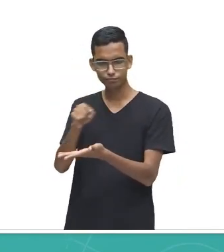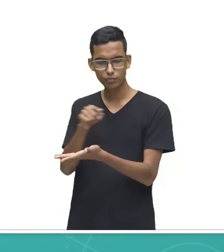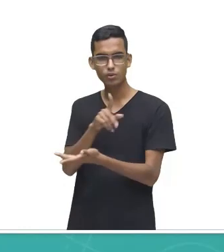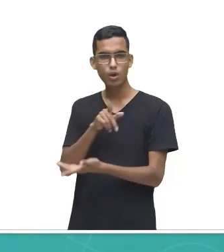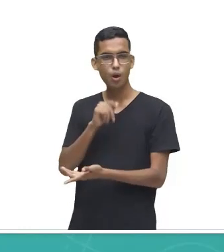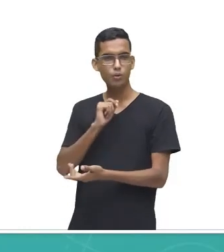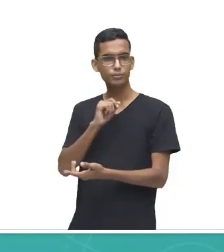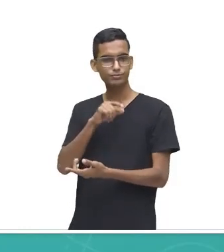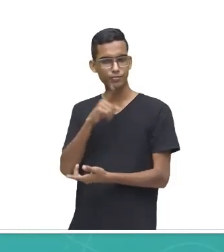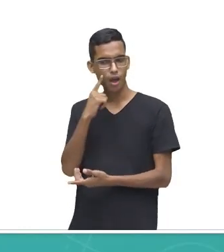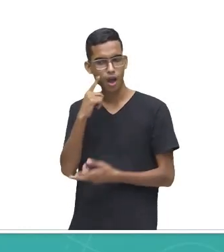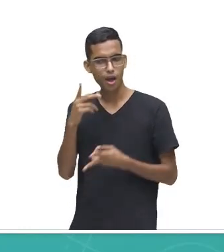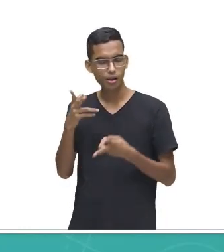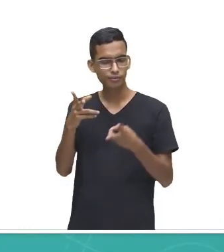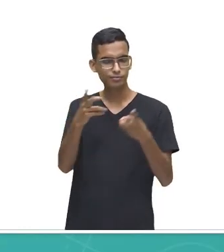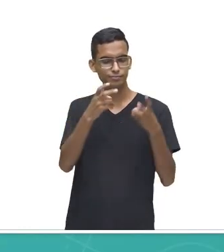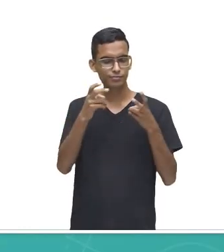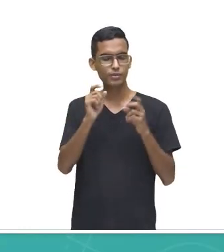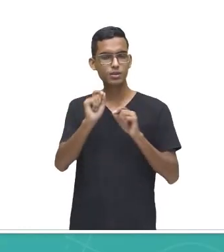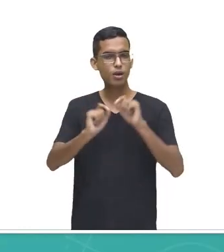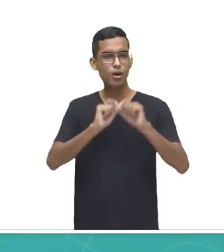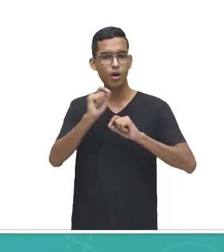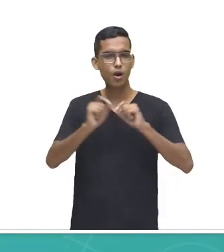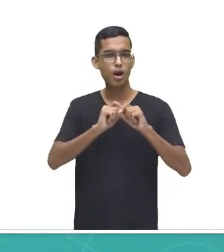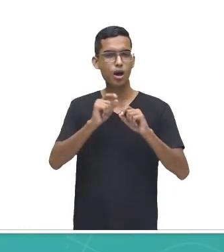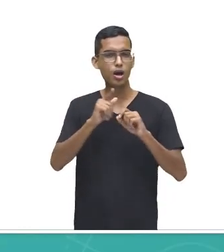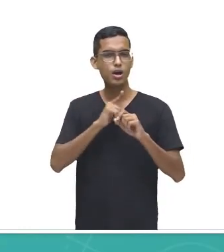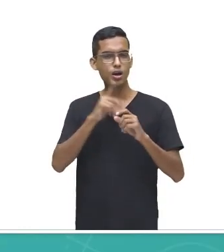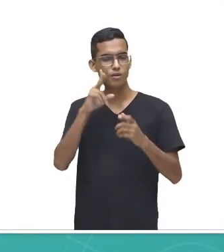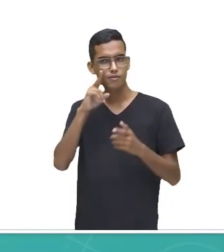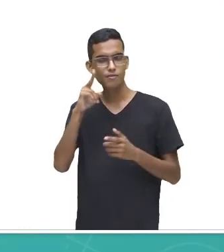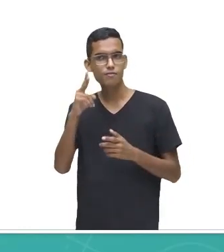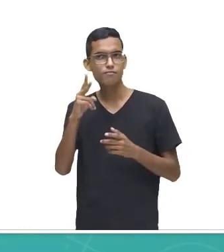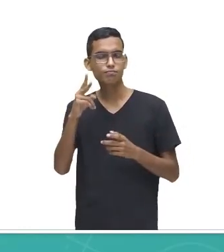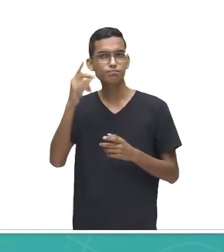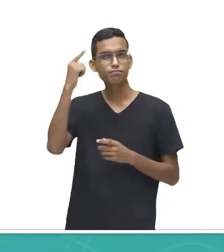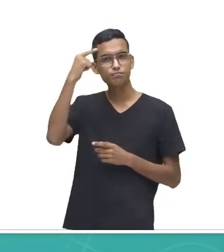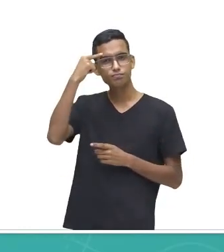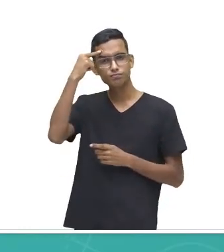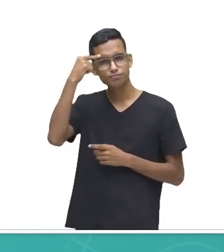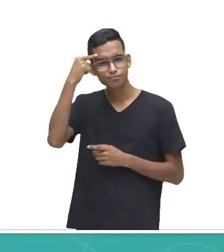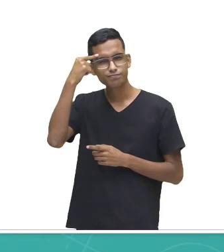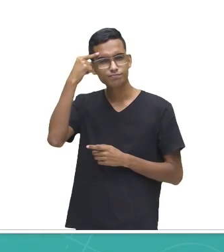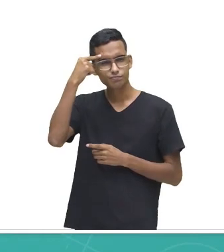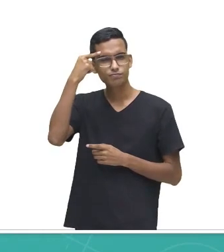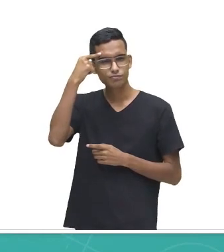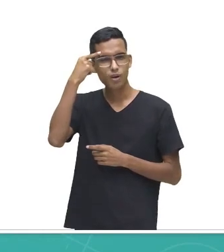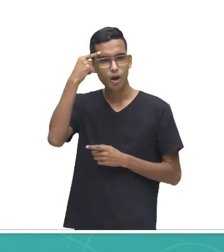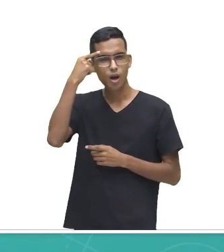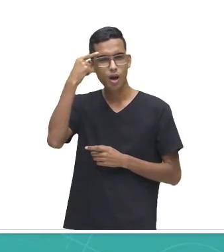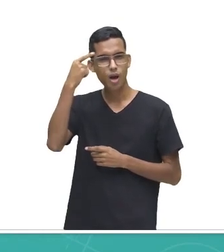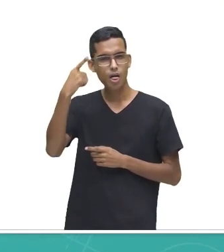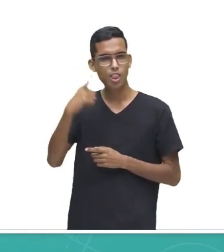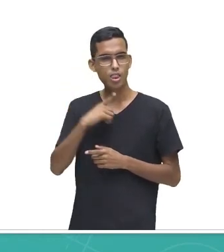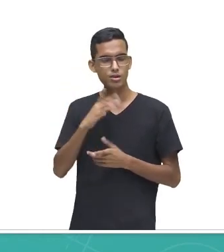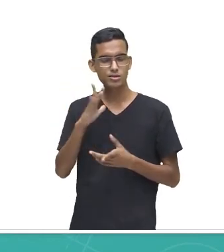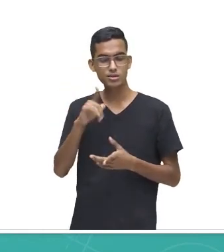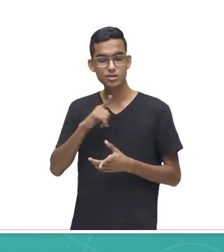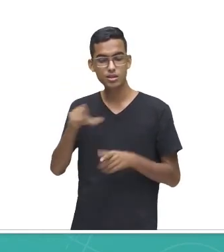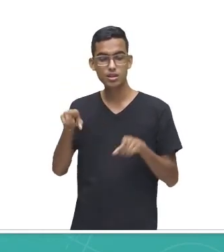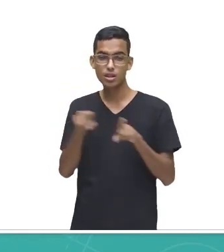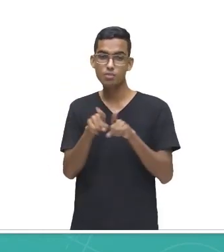por sinal, mais do que nunca, estão presentes nas nossas práticas religiosas. Em muitas